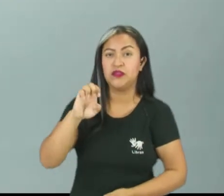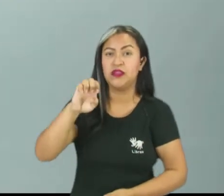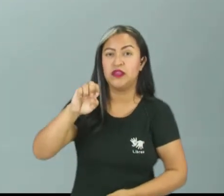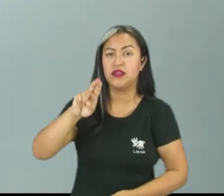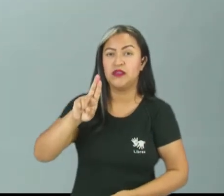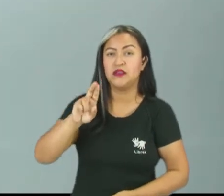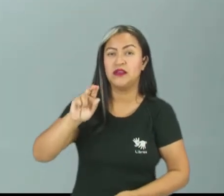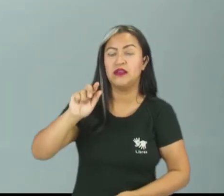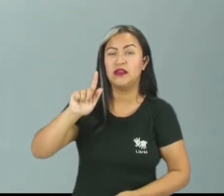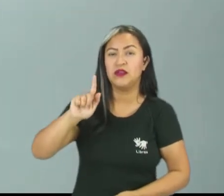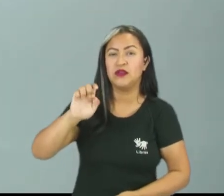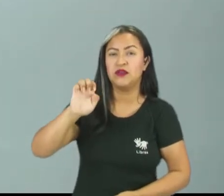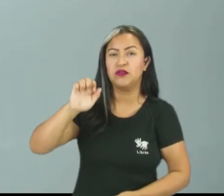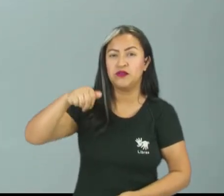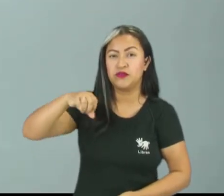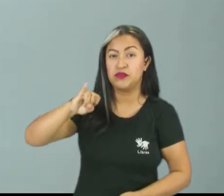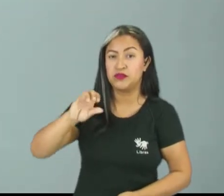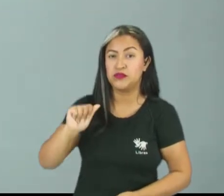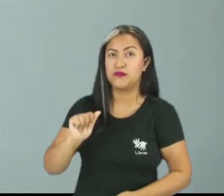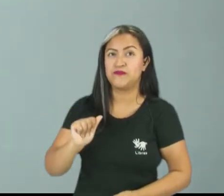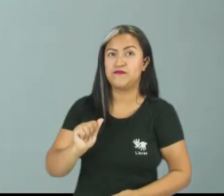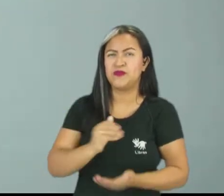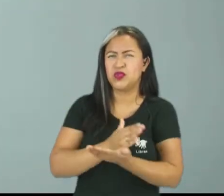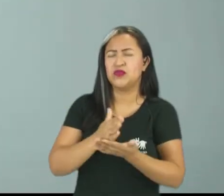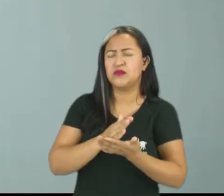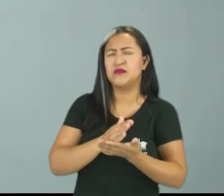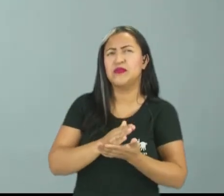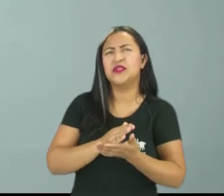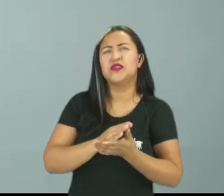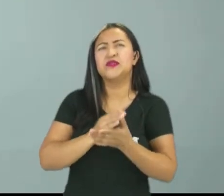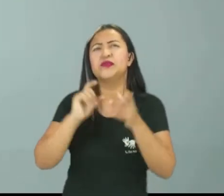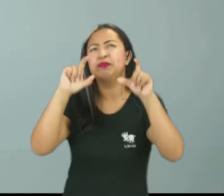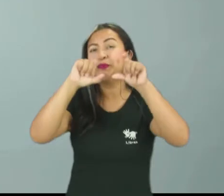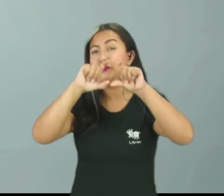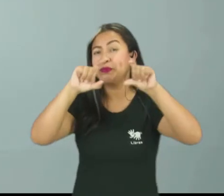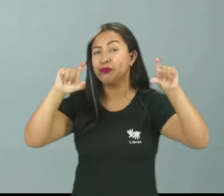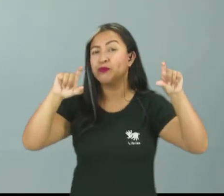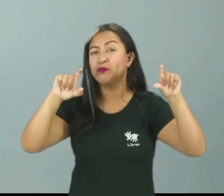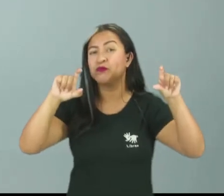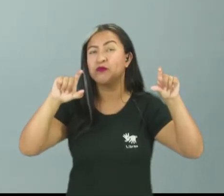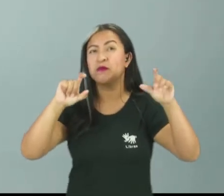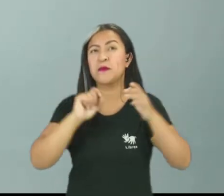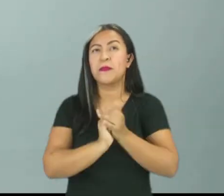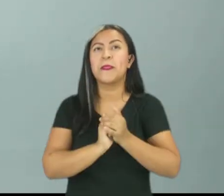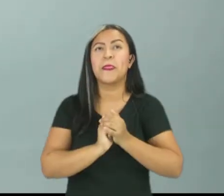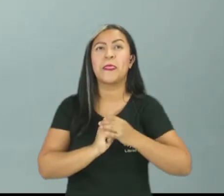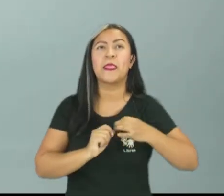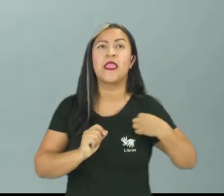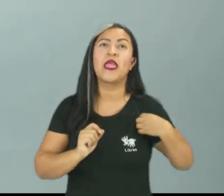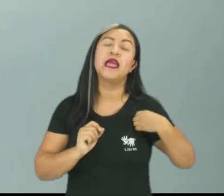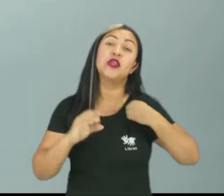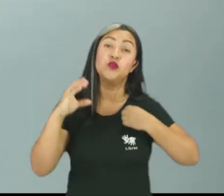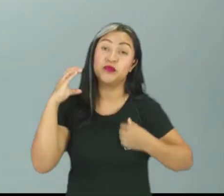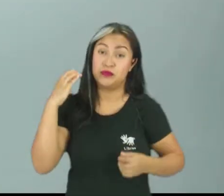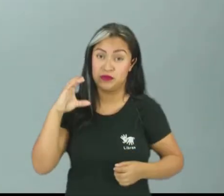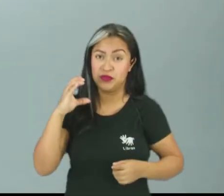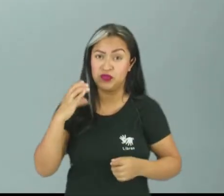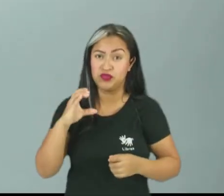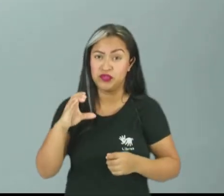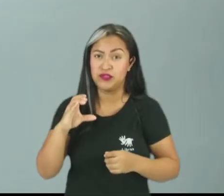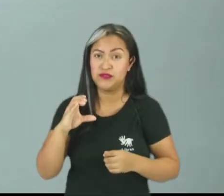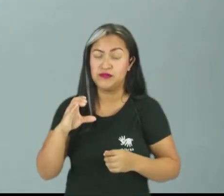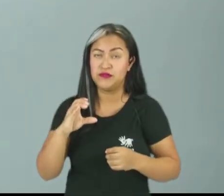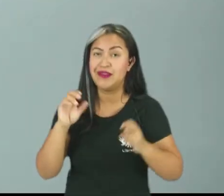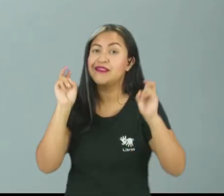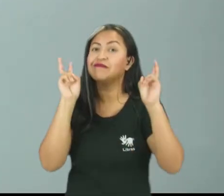eugenia. Inicialmente aí no título eu gostaria que vocês atentassem para a questão que o científico aí, ele está